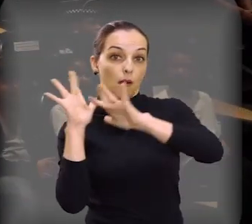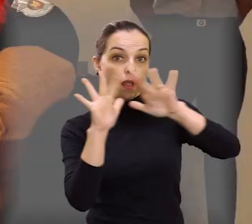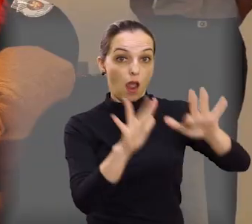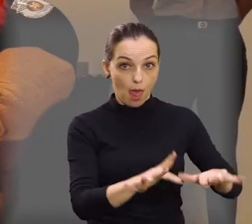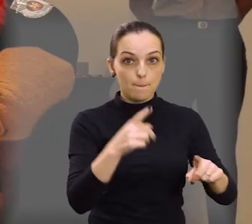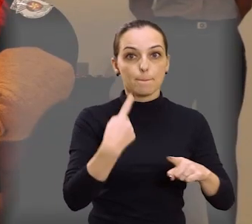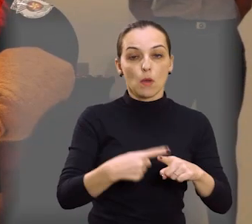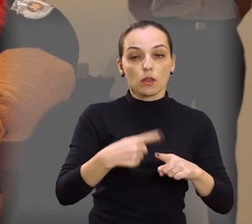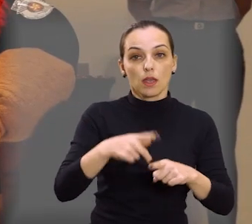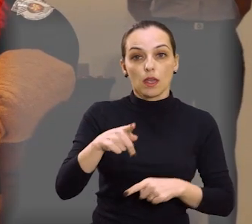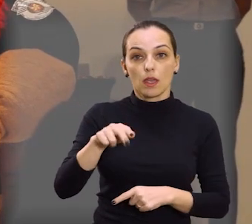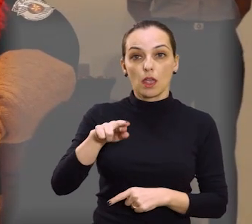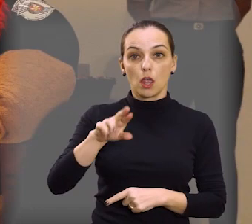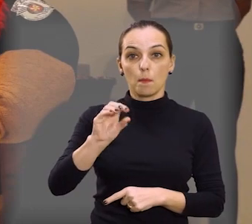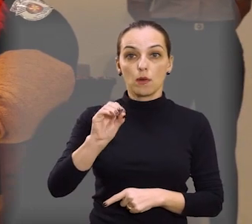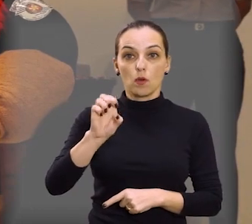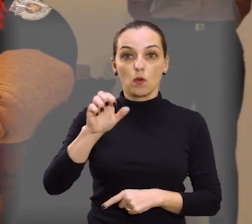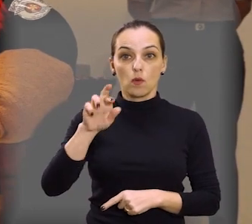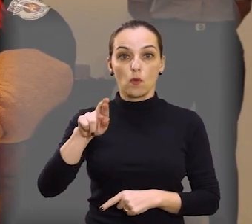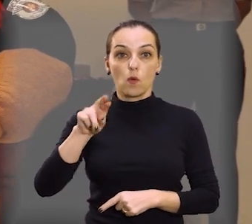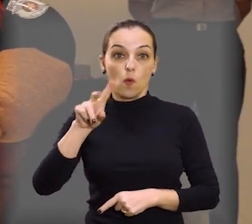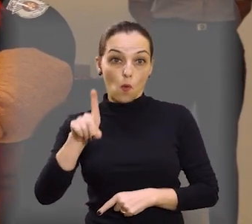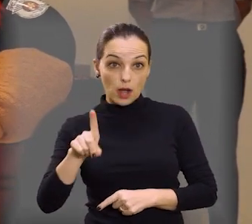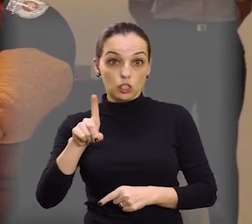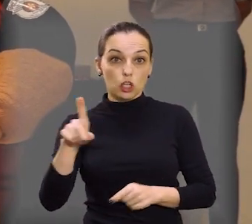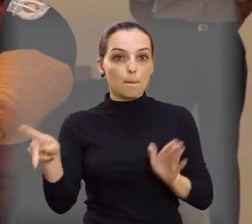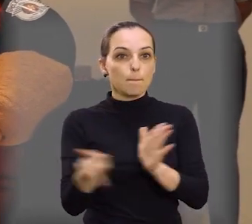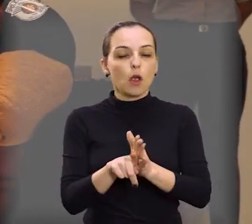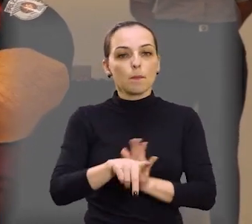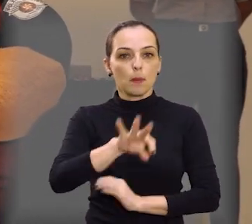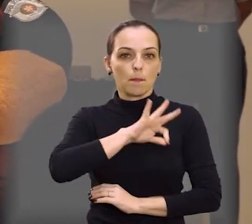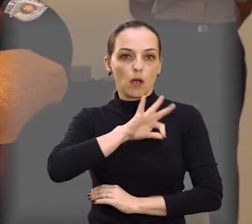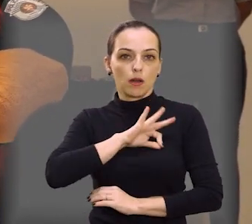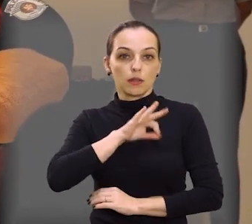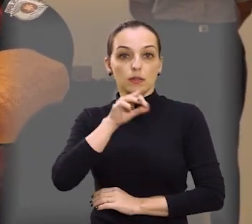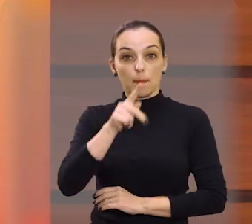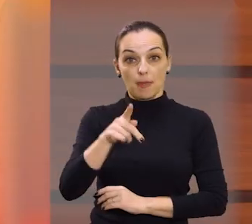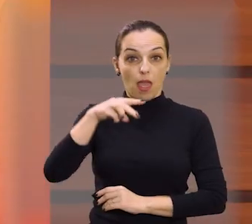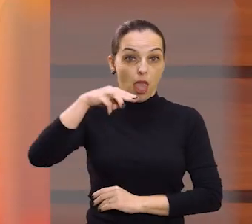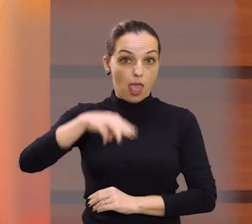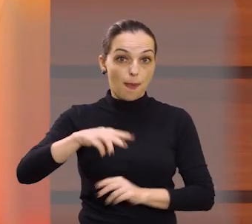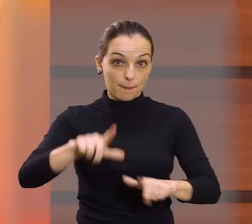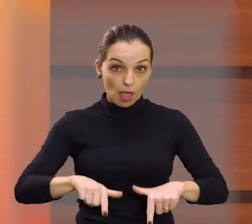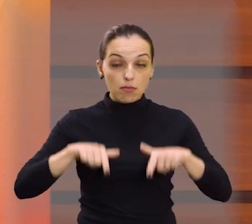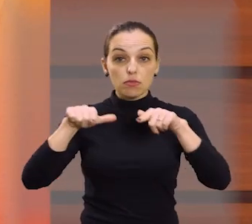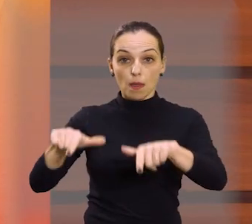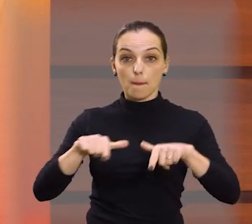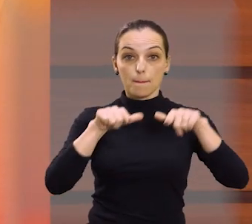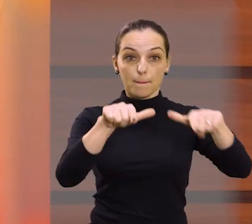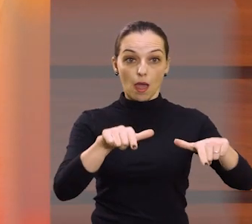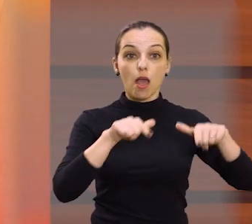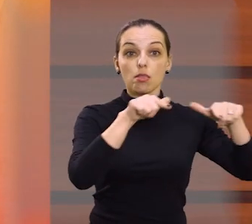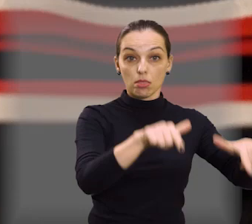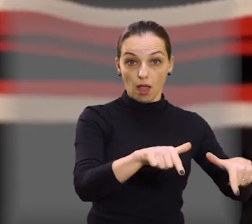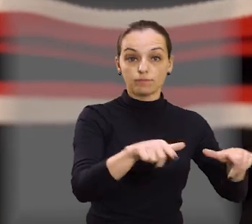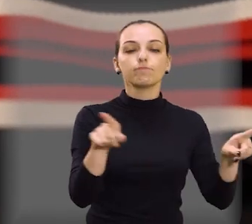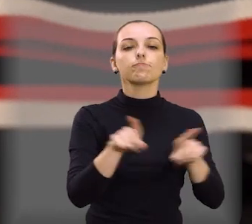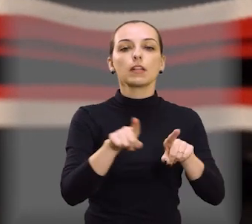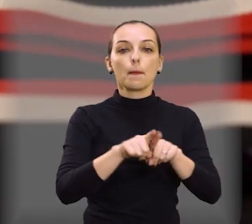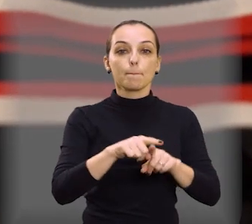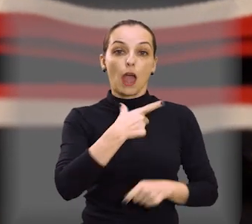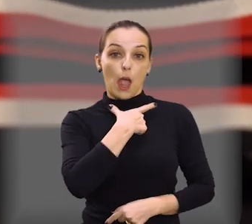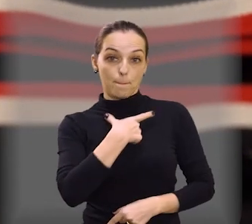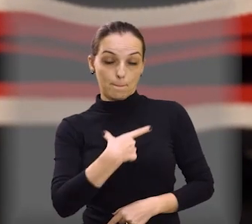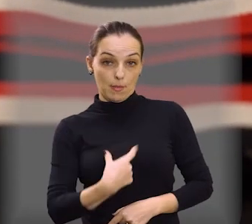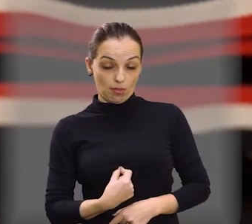CEAR para mais uma formatura do Programa de Resistência às Drogas e à Violência, o PROERD, da Polícia Militar. Além